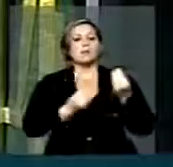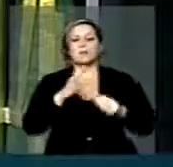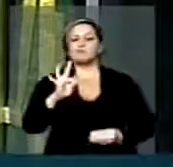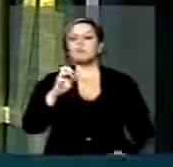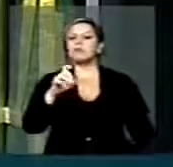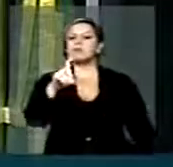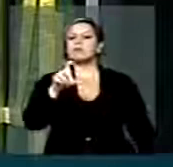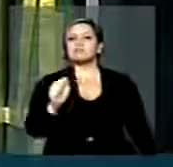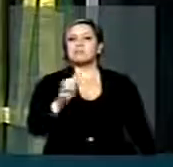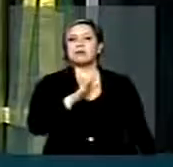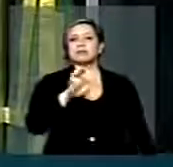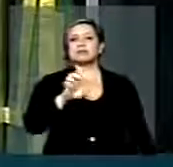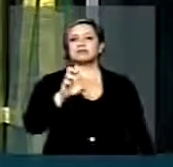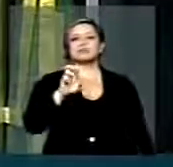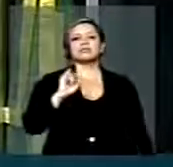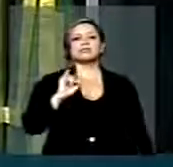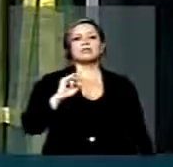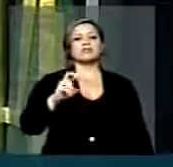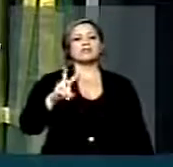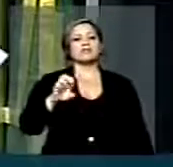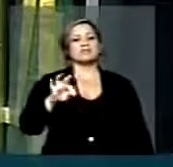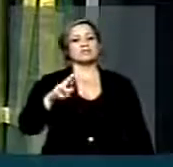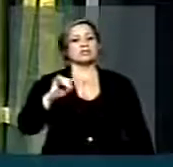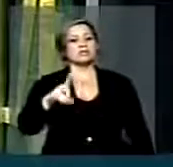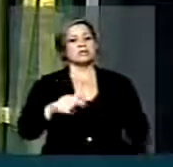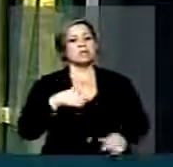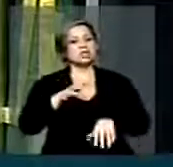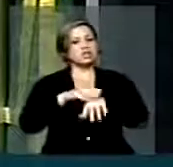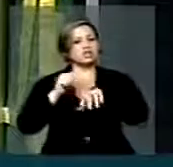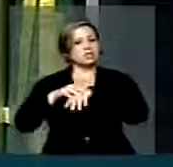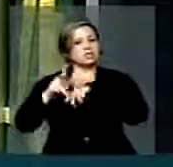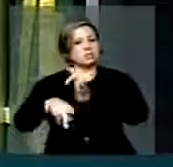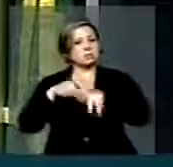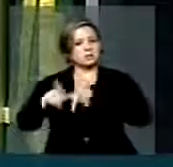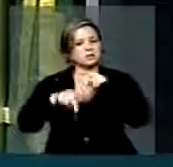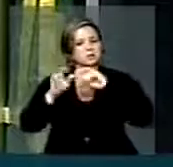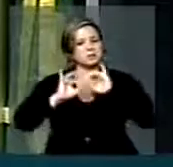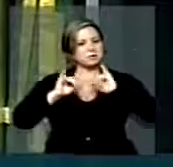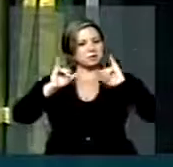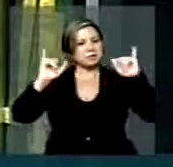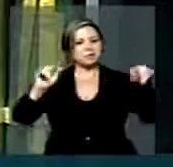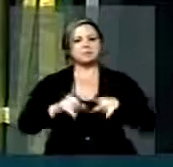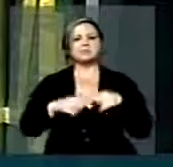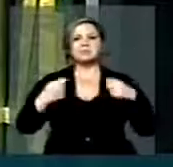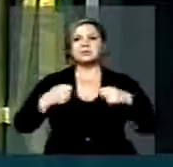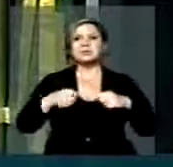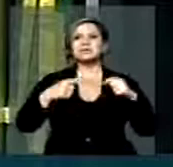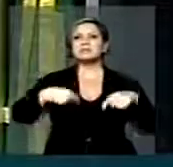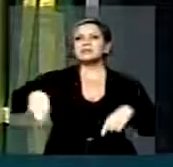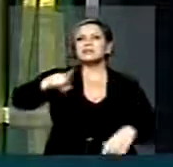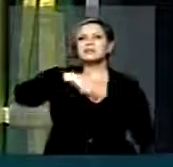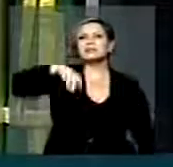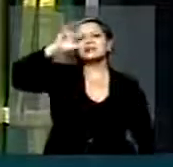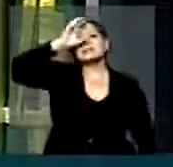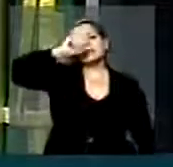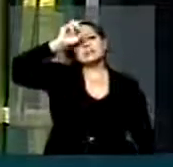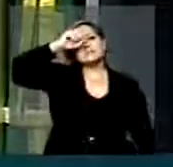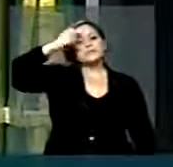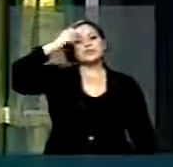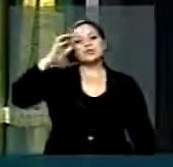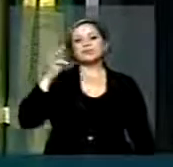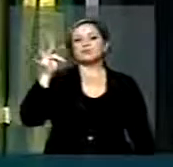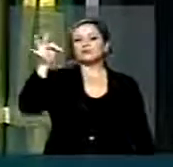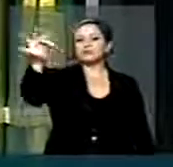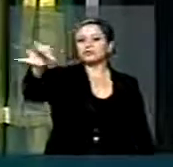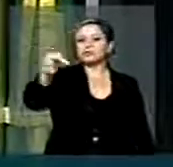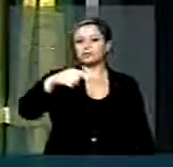investimento. Conclamar a nação para um grande projeto de nação. É preciso tentar apreender o futuro do hoje.